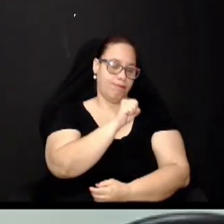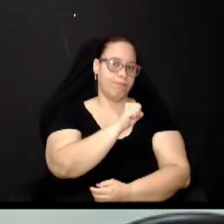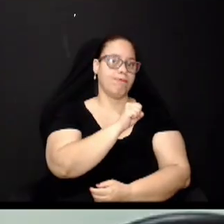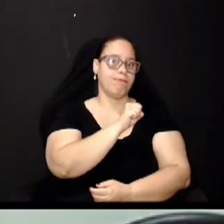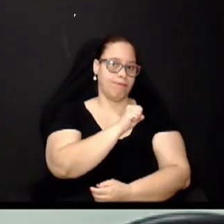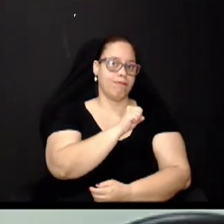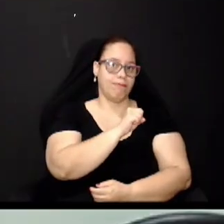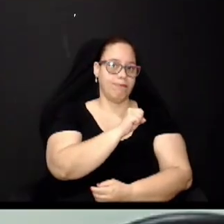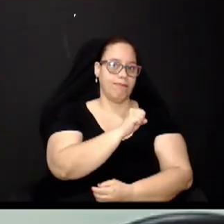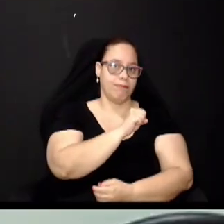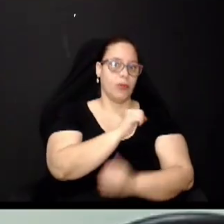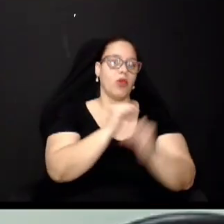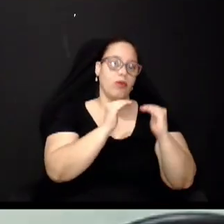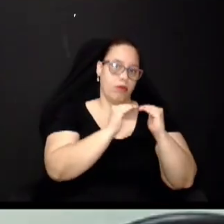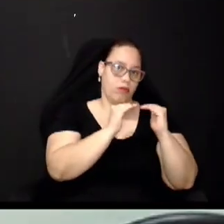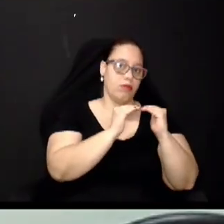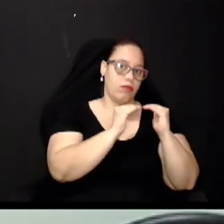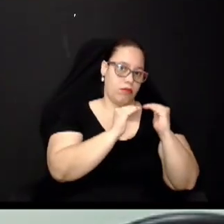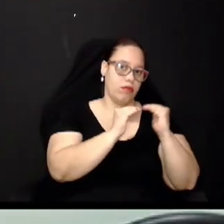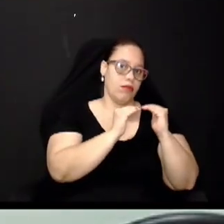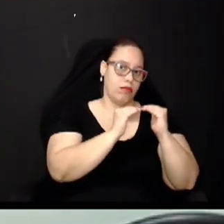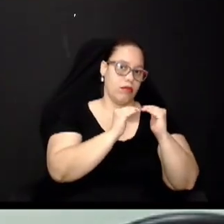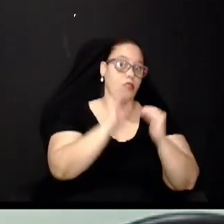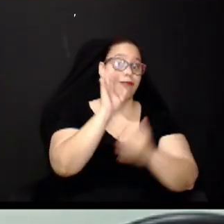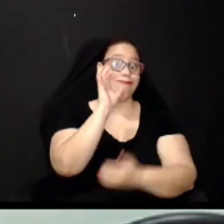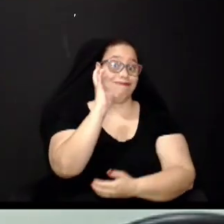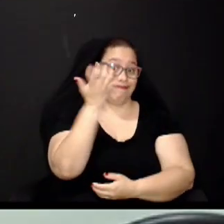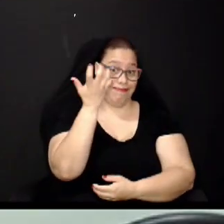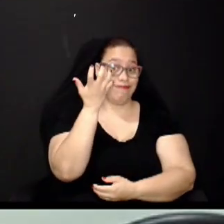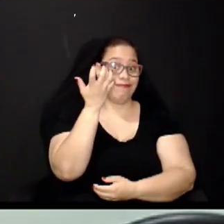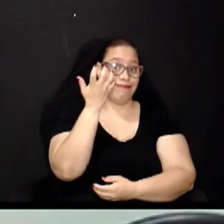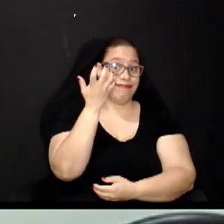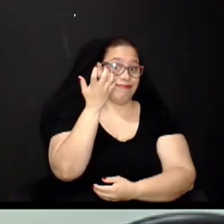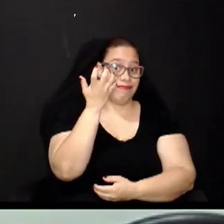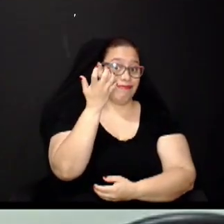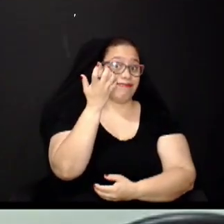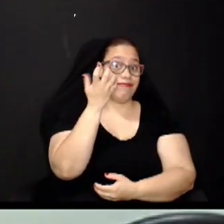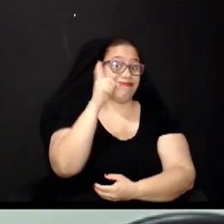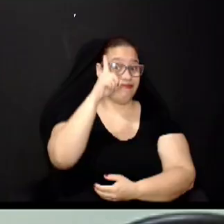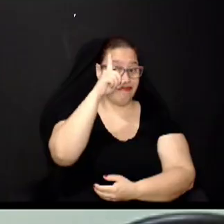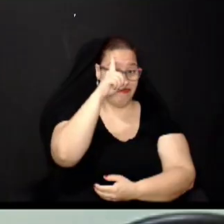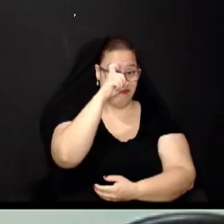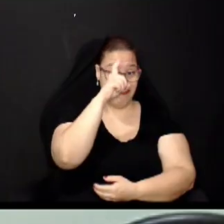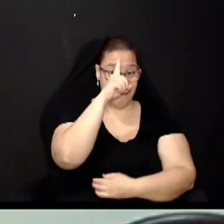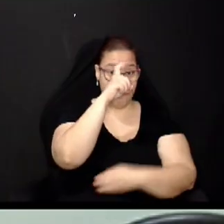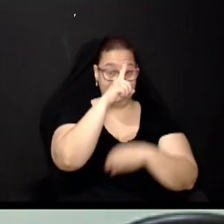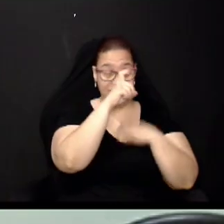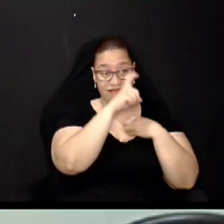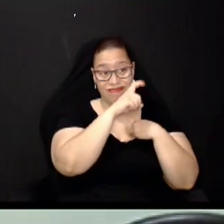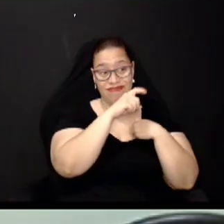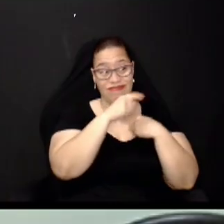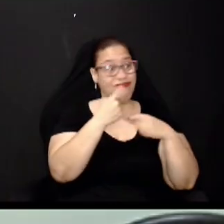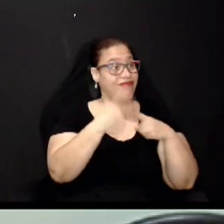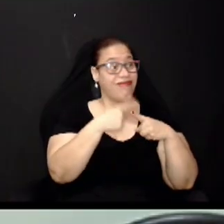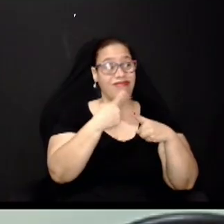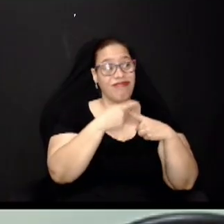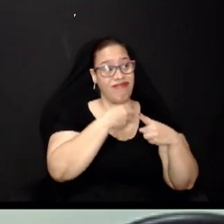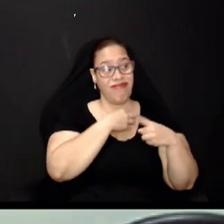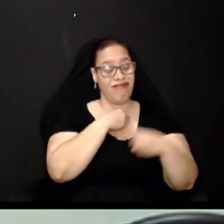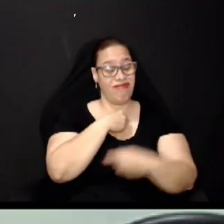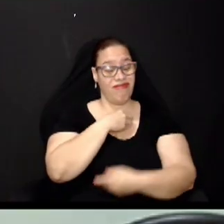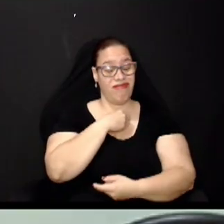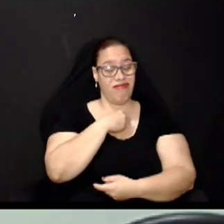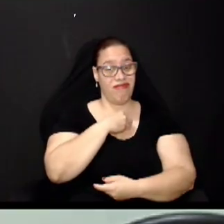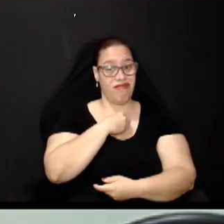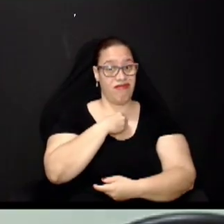com certeza, né? Isso acontece, né? Ela vai ter dificuldade, mesmo porque